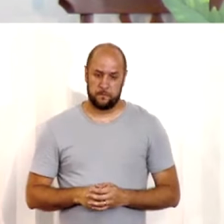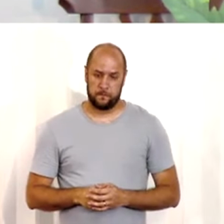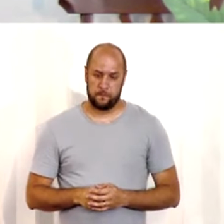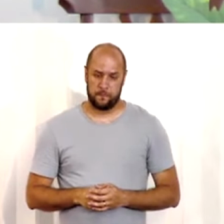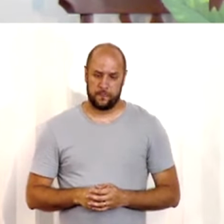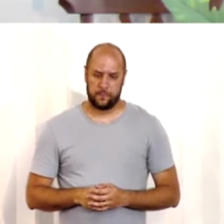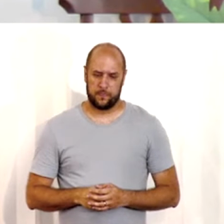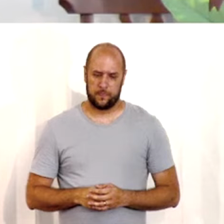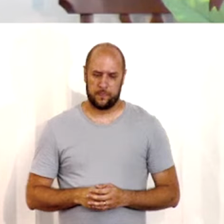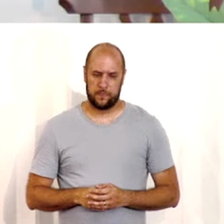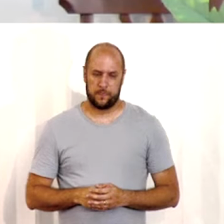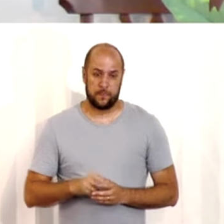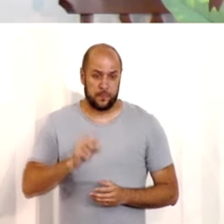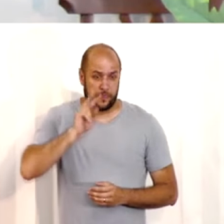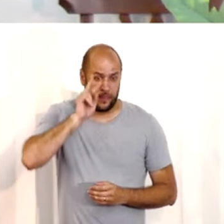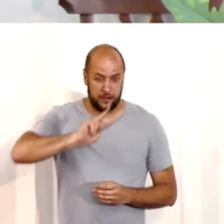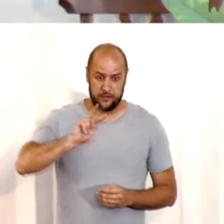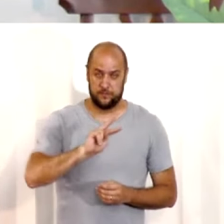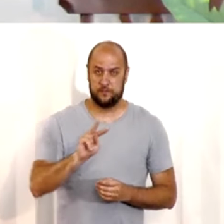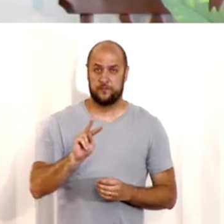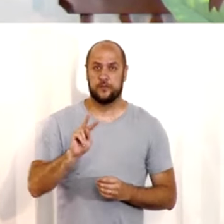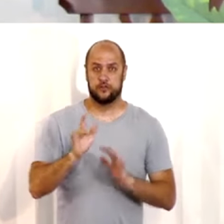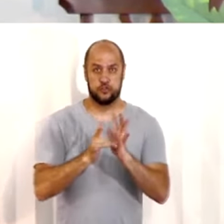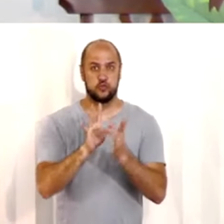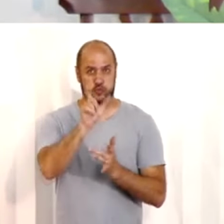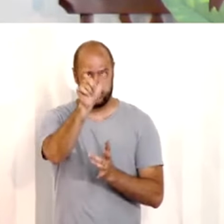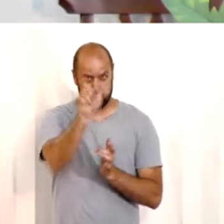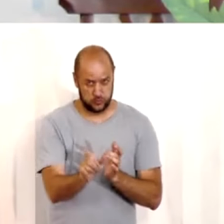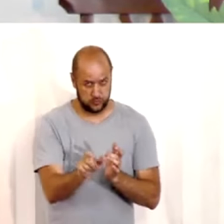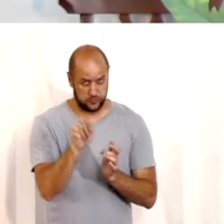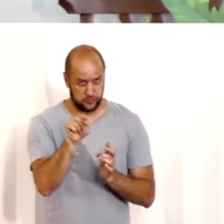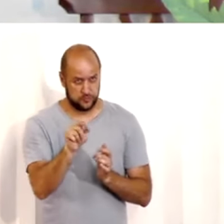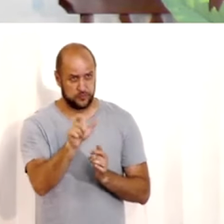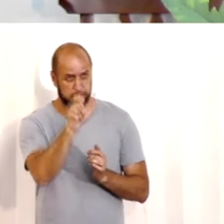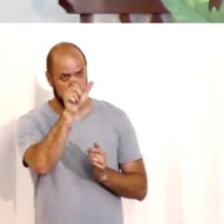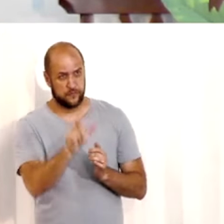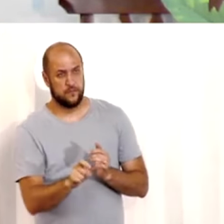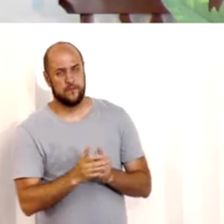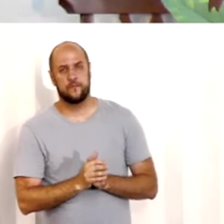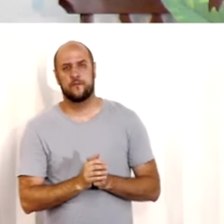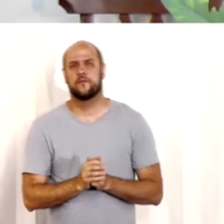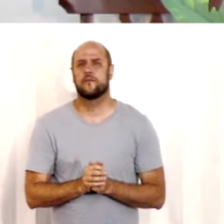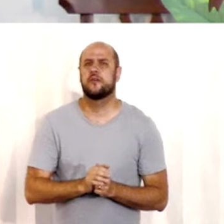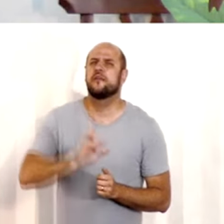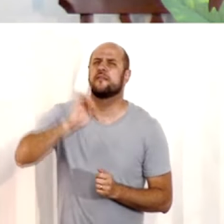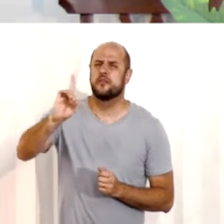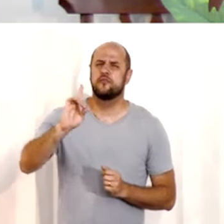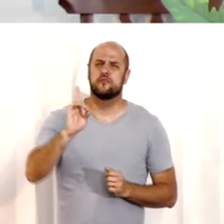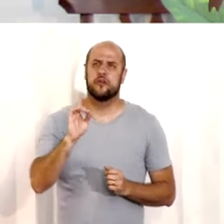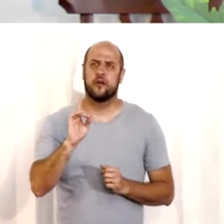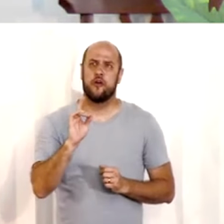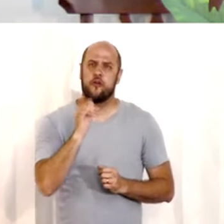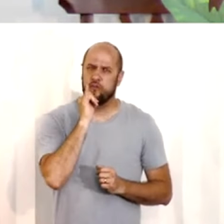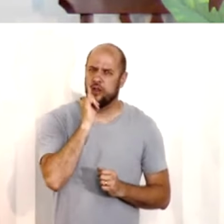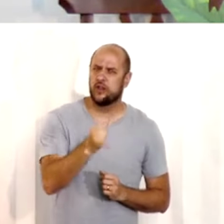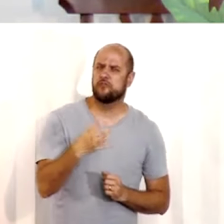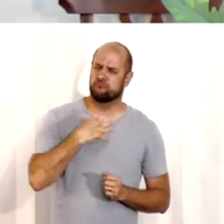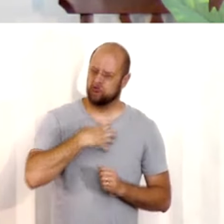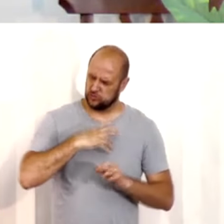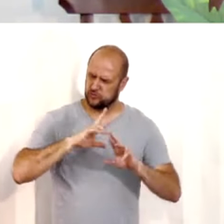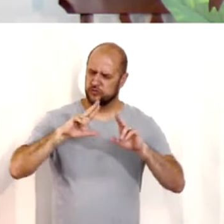3, ele, falando de Jesus, né? Porque o autor aos Hebreus disse, olha, Deus já falou de muitas formas, já